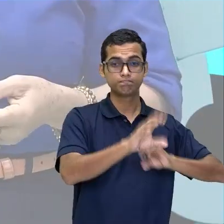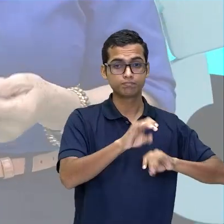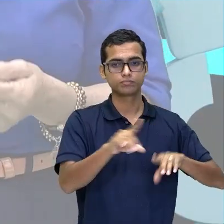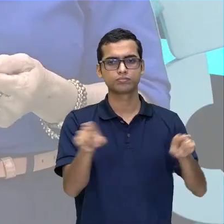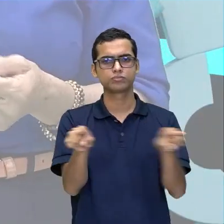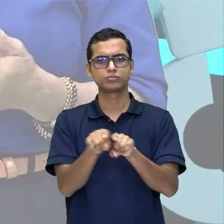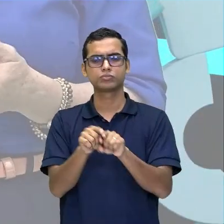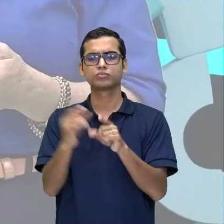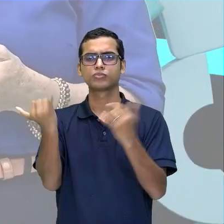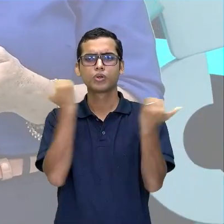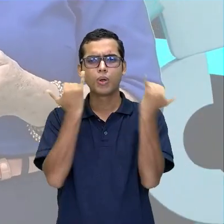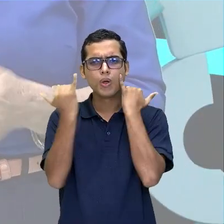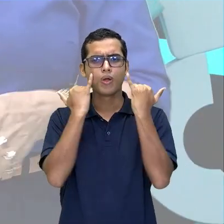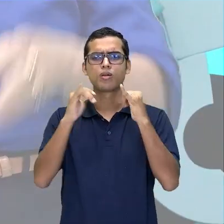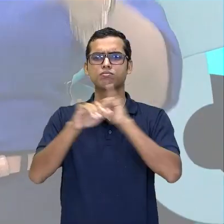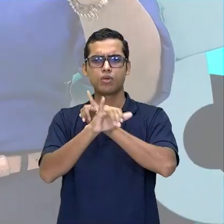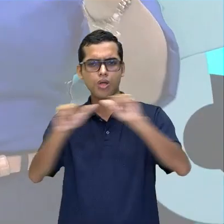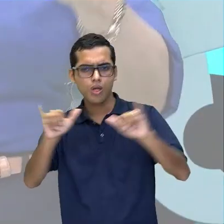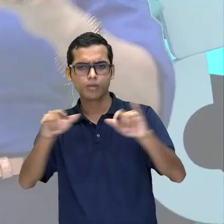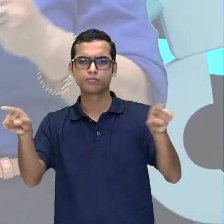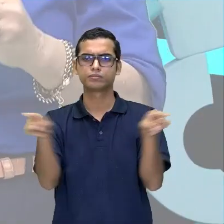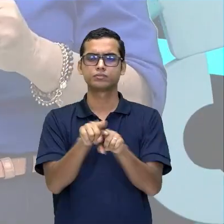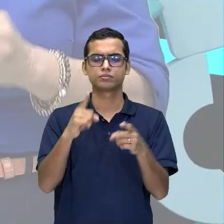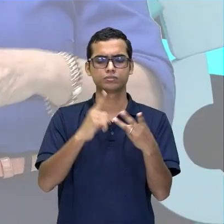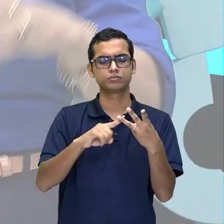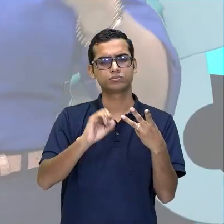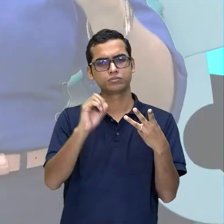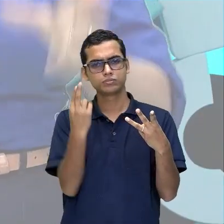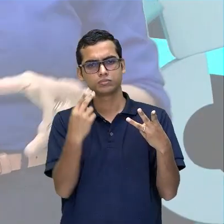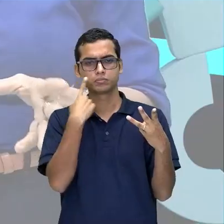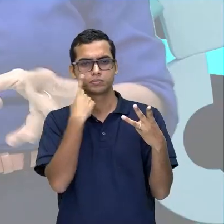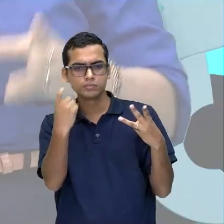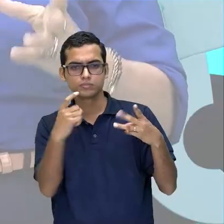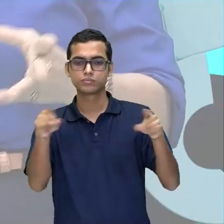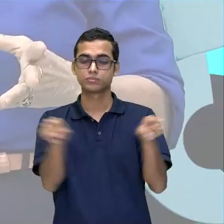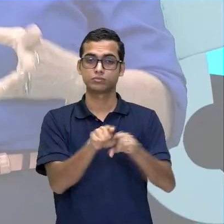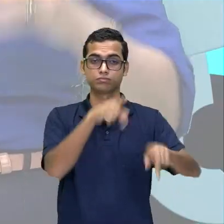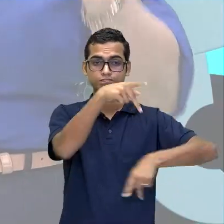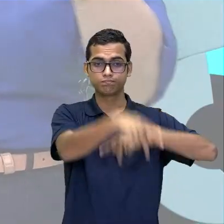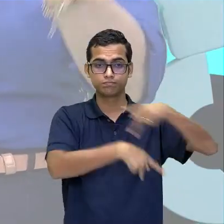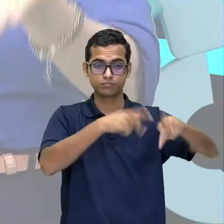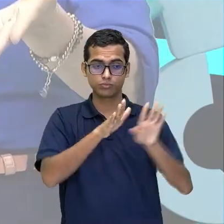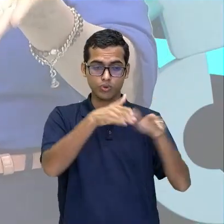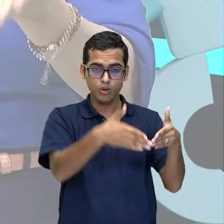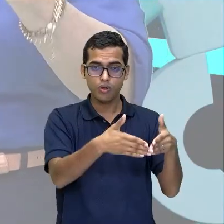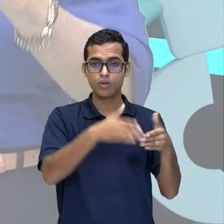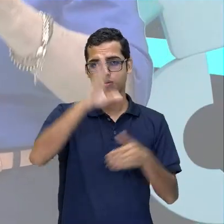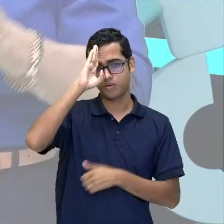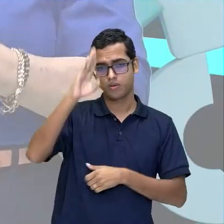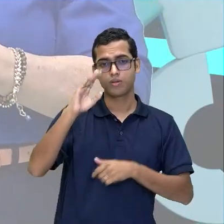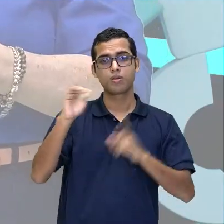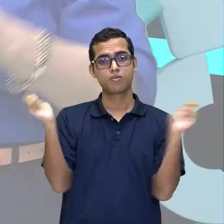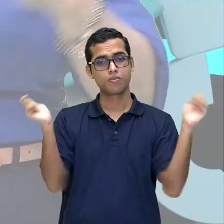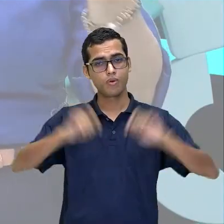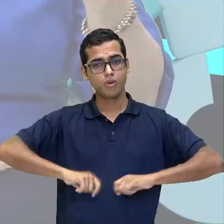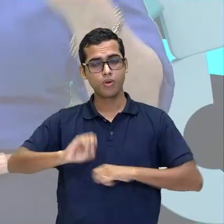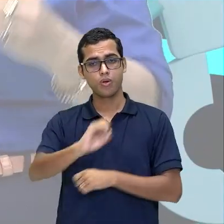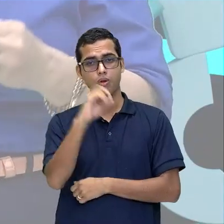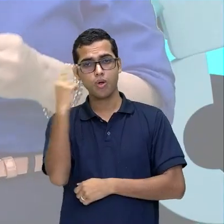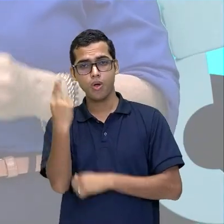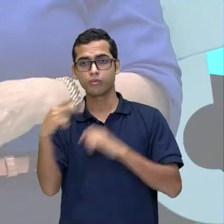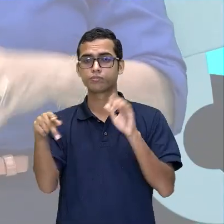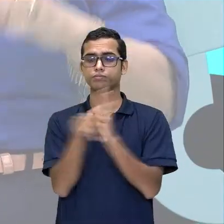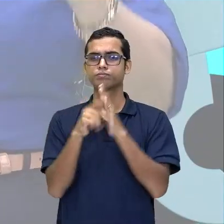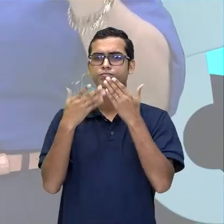informar ou entreter. E o público-alvo? O público-alvo pode ser específico ou